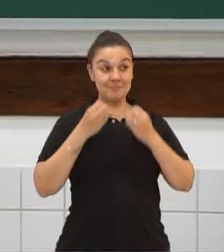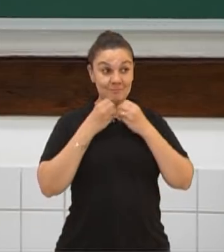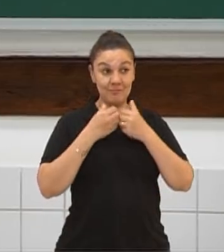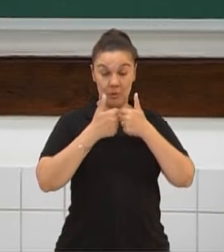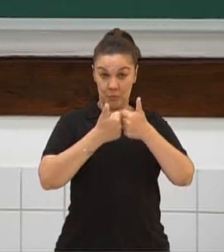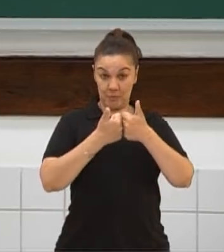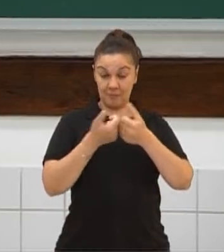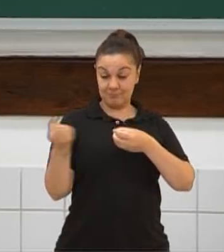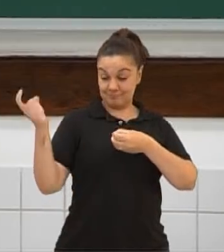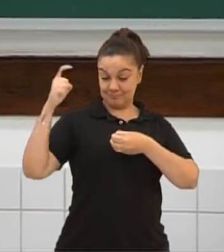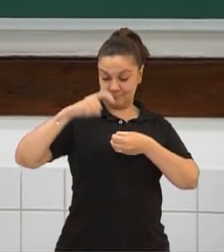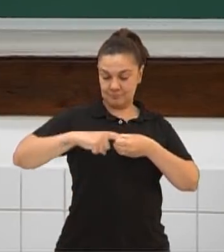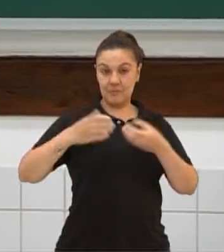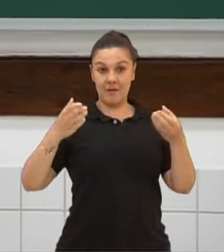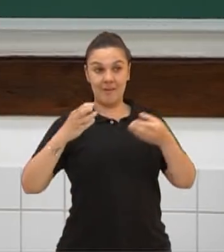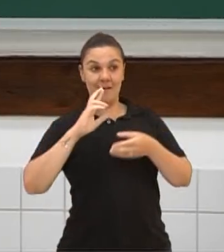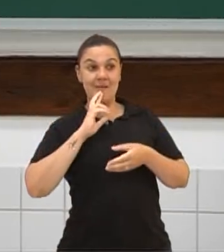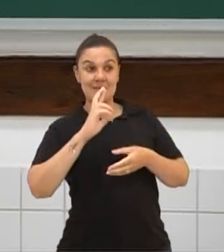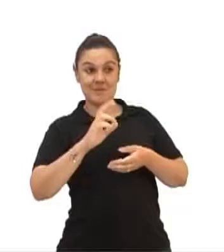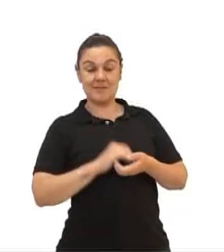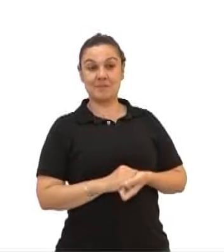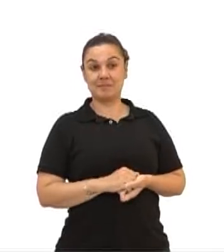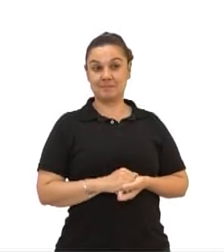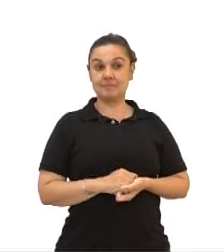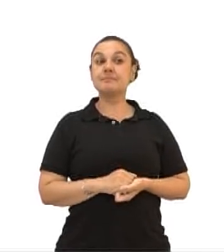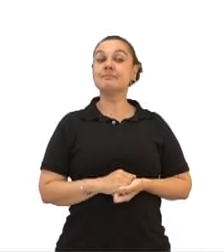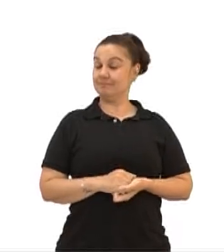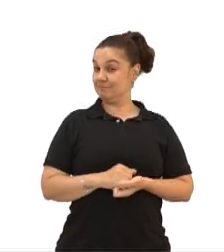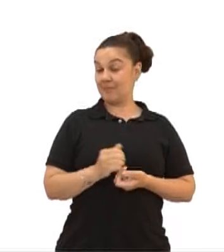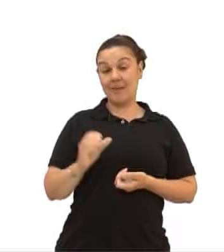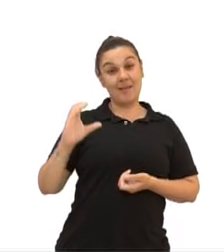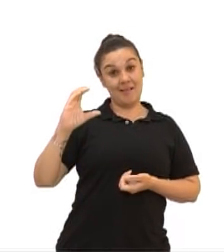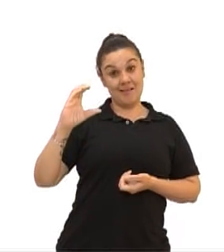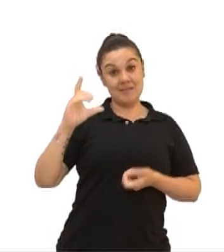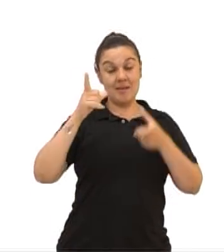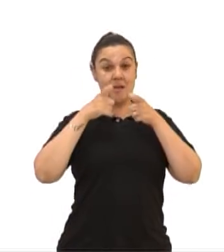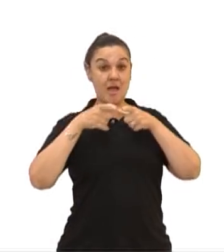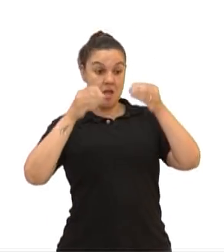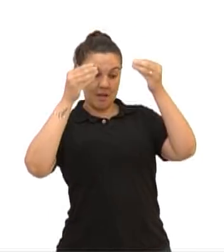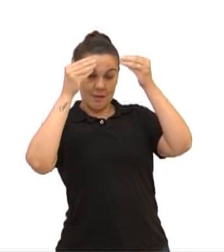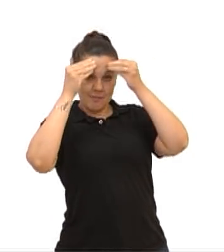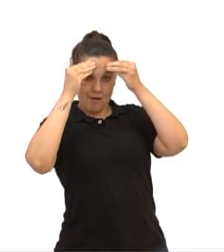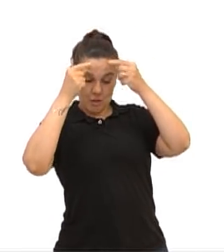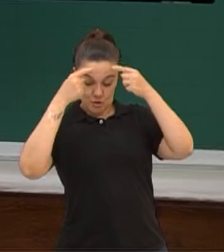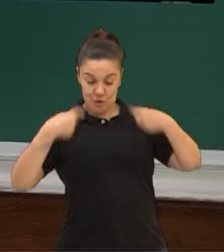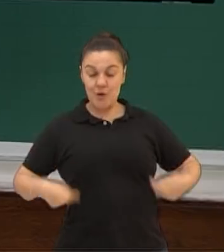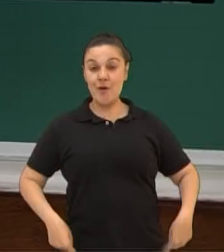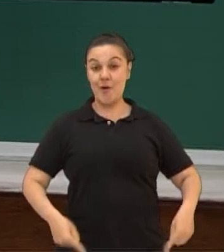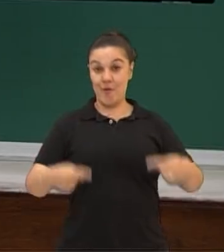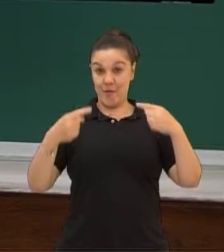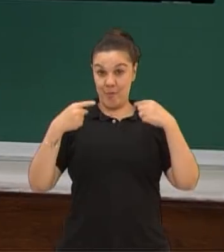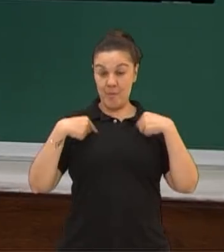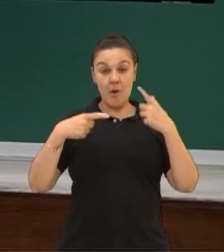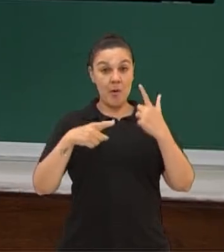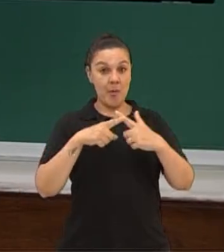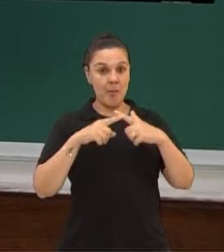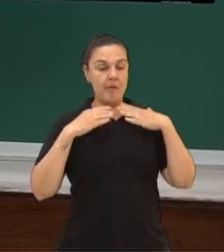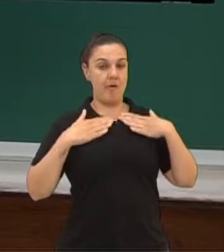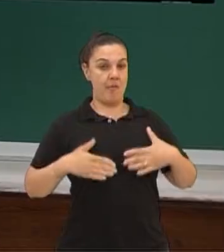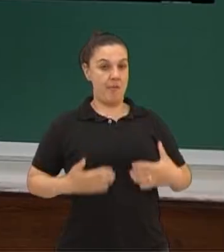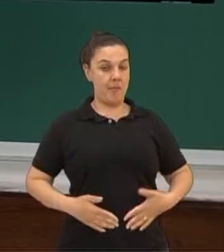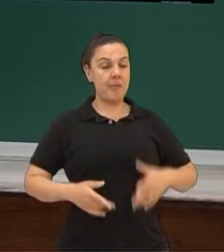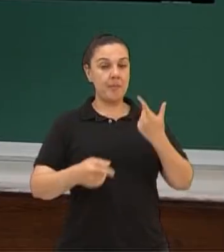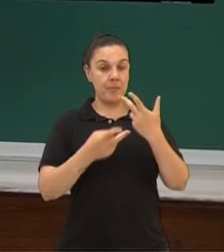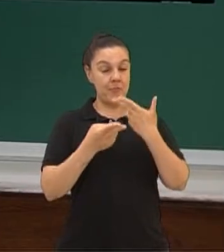bem, estamos de volta e a resposta, alternativa C, linguagem corporal. Então, a linguagem corporal, ela foi utilizada antes